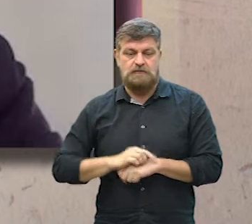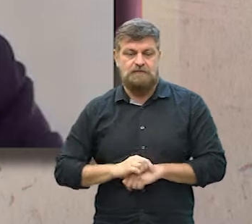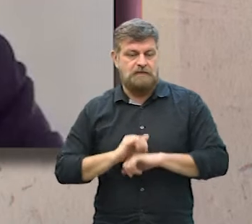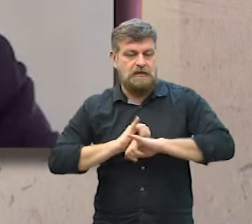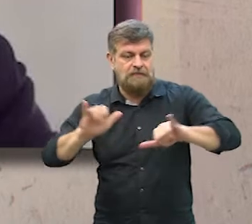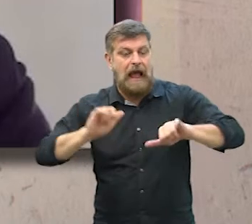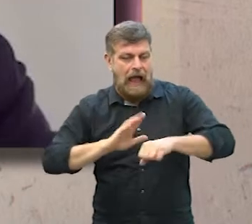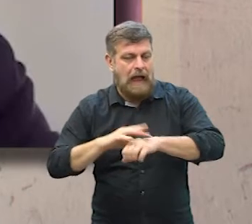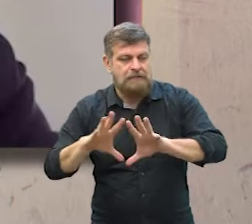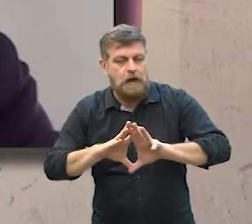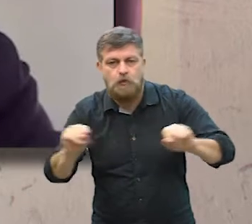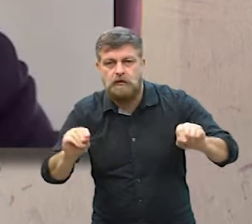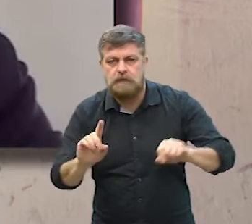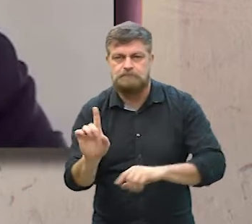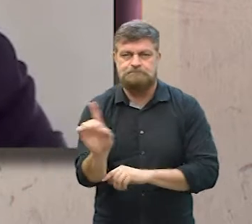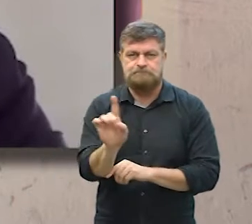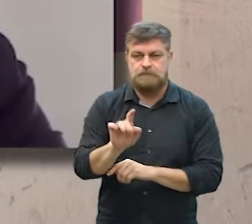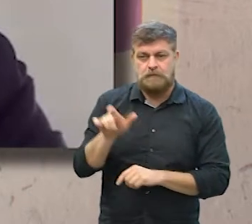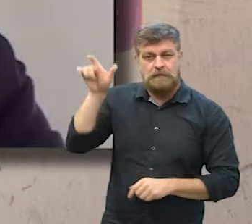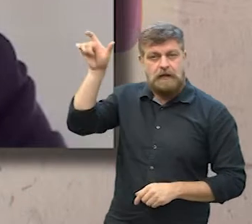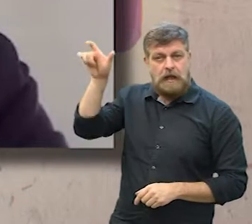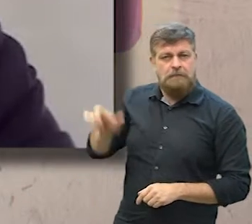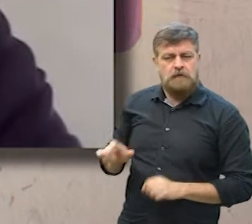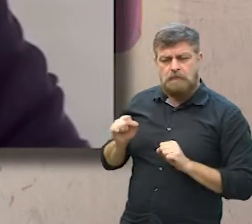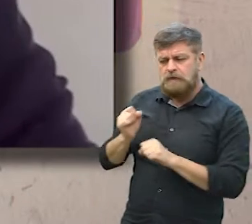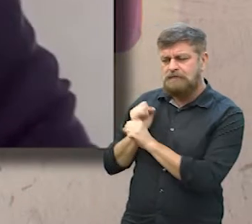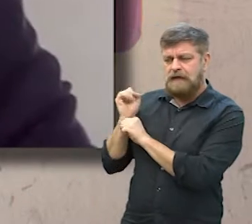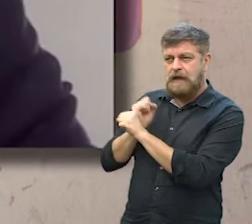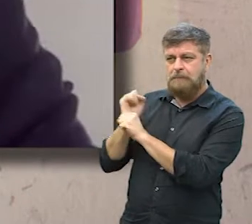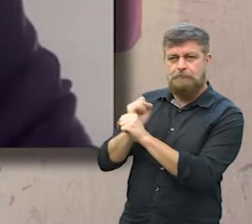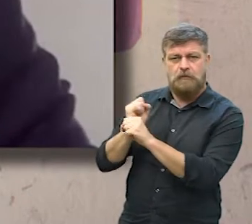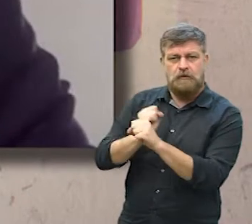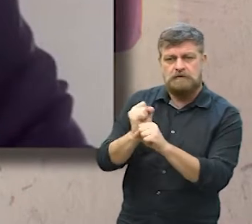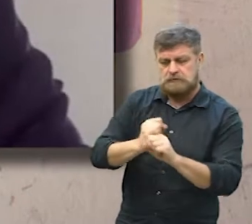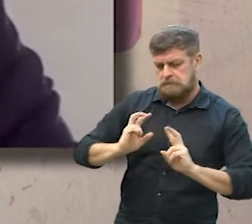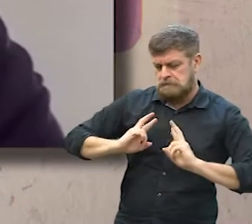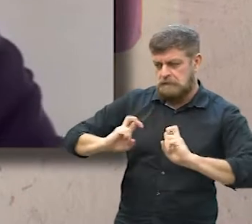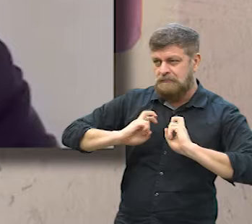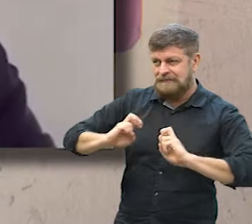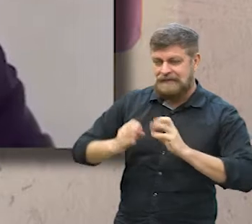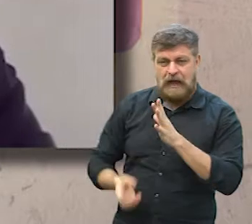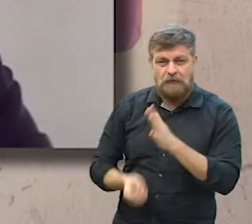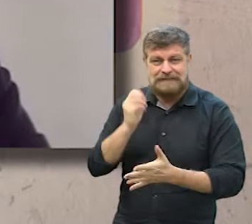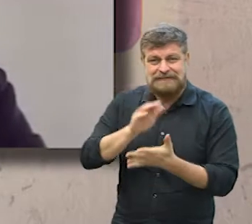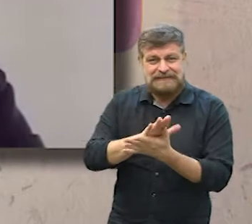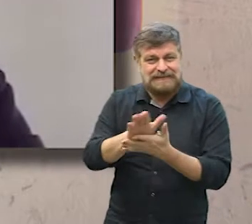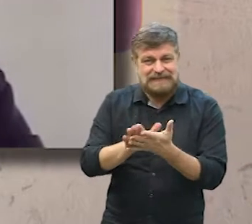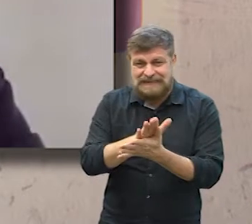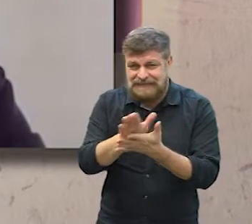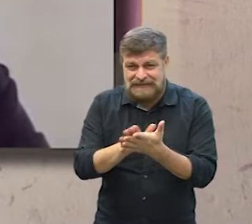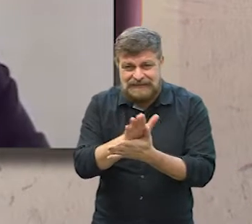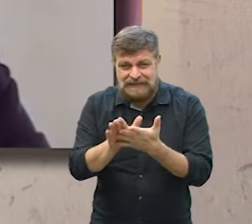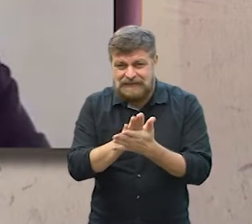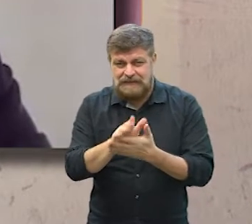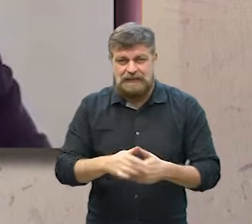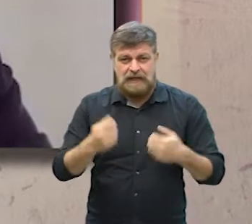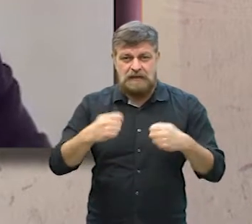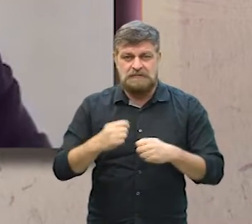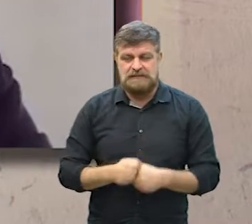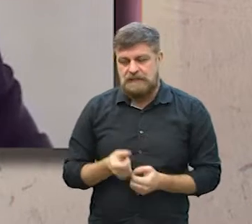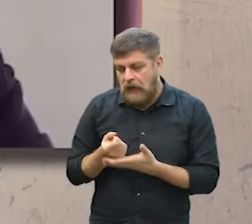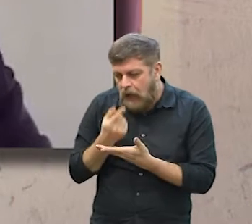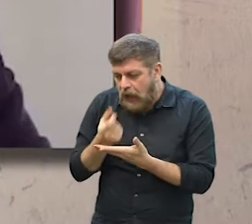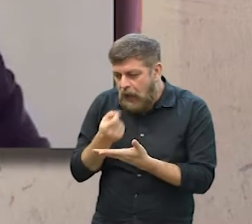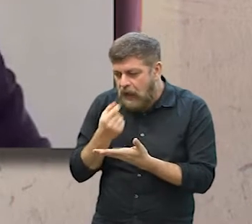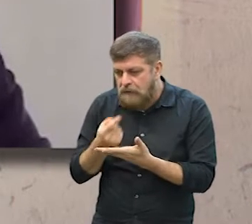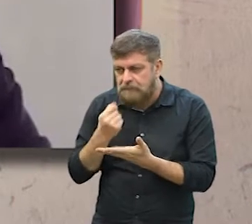gente não fala em cura, embora as pessoas, o paciente possa ficar anos sem ter sintomas e muitas vezes até não necessariamente tendo